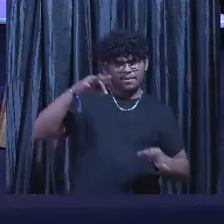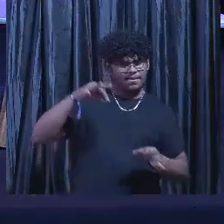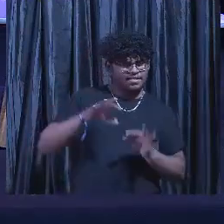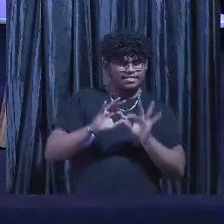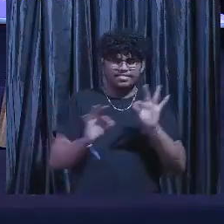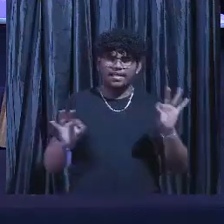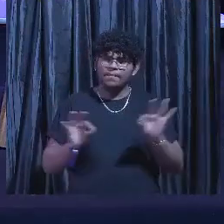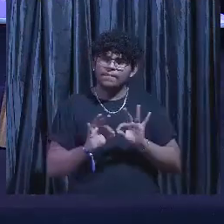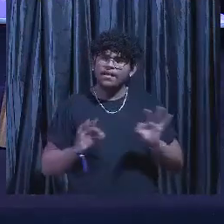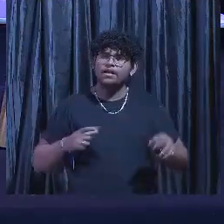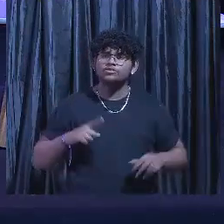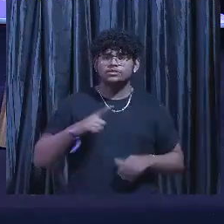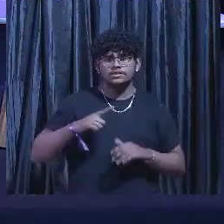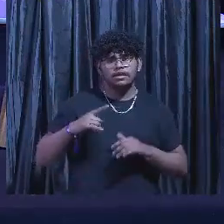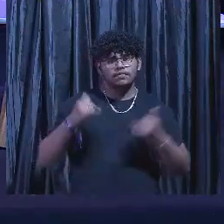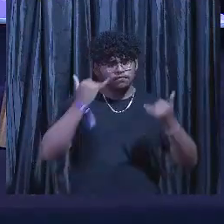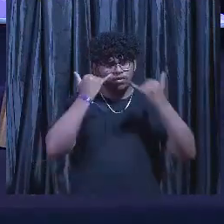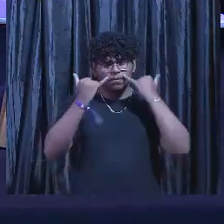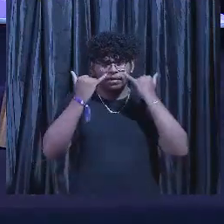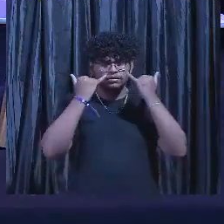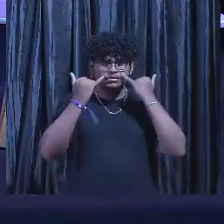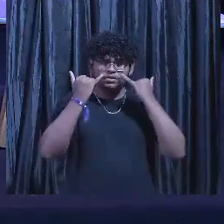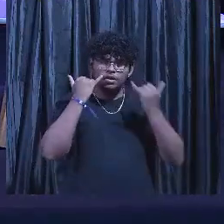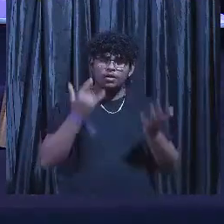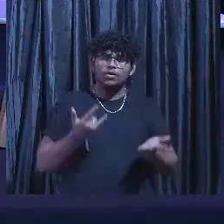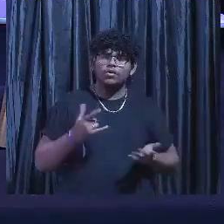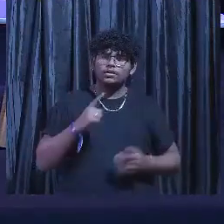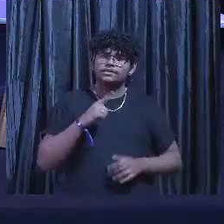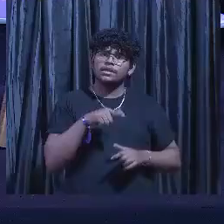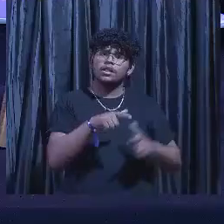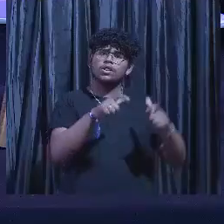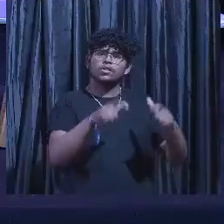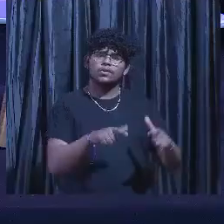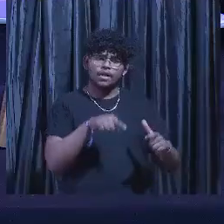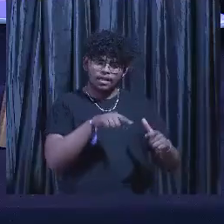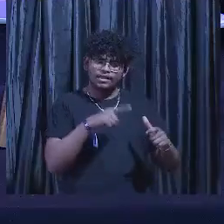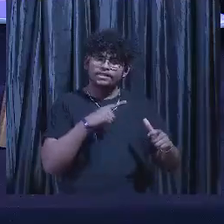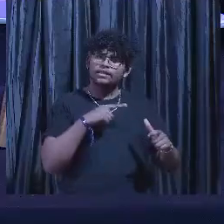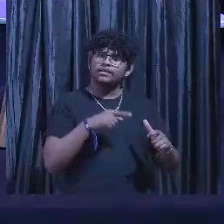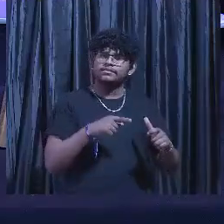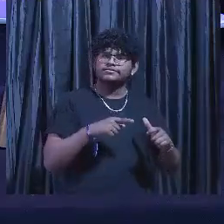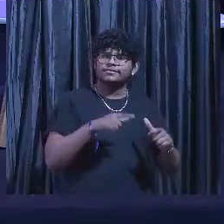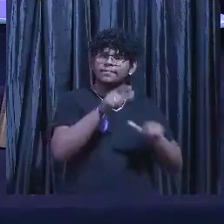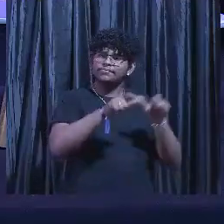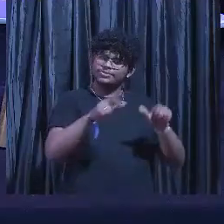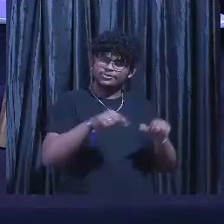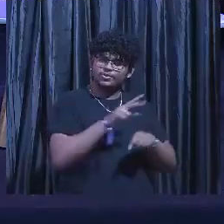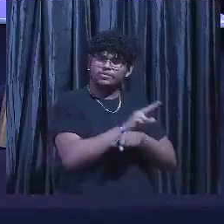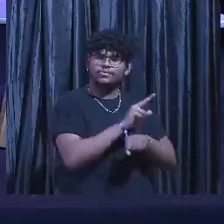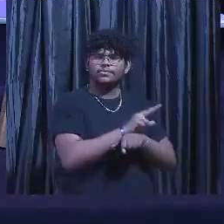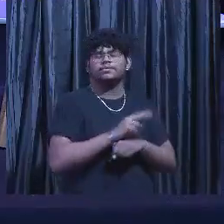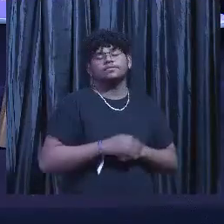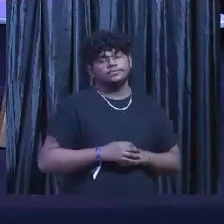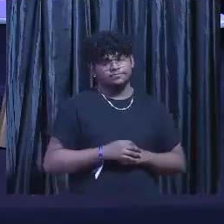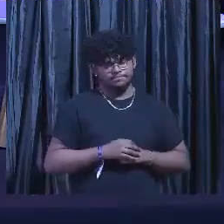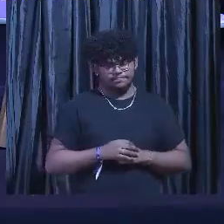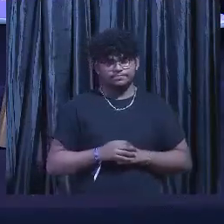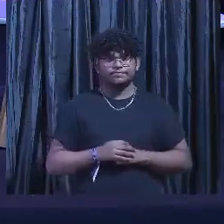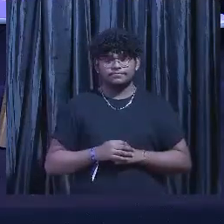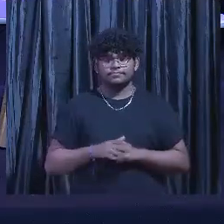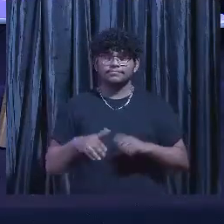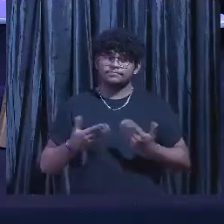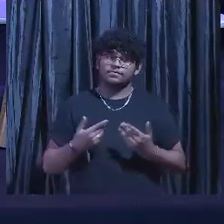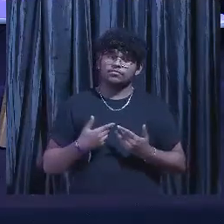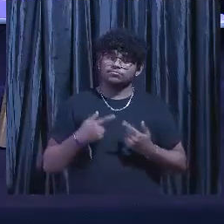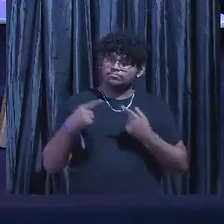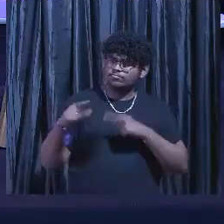monte de informação ali que está naquele lugar, está com aquelas pessoas. Então, provocar esse lugar de